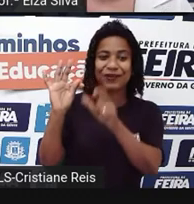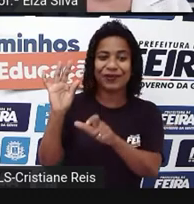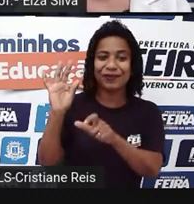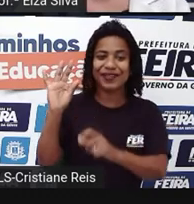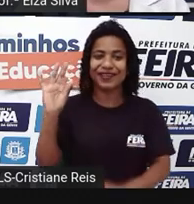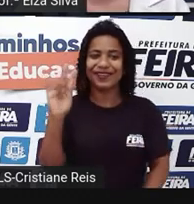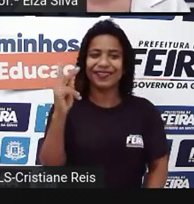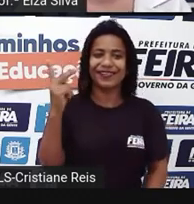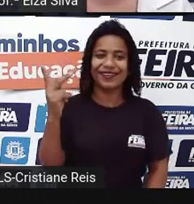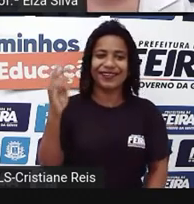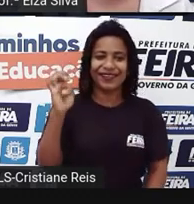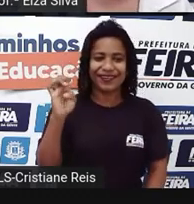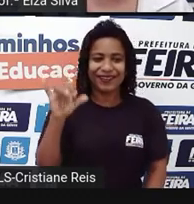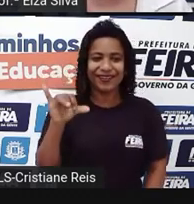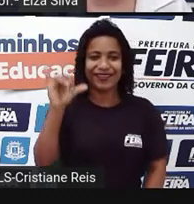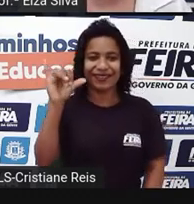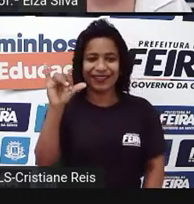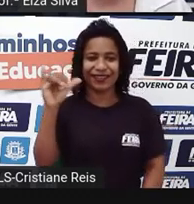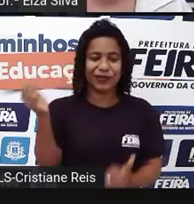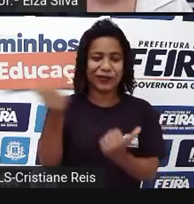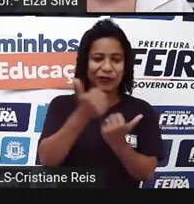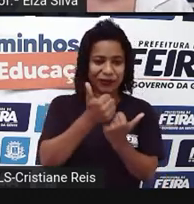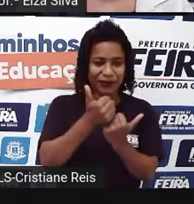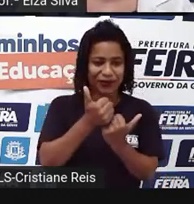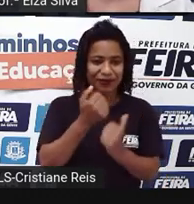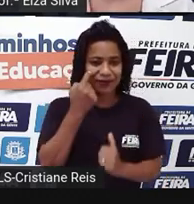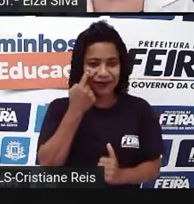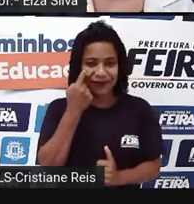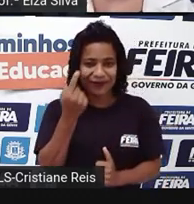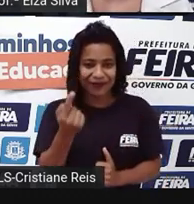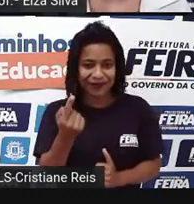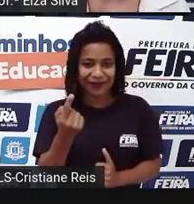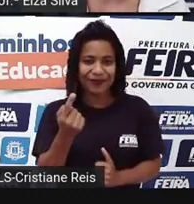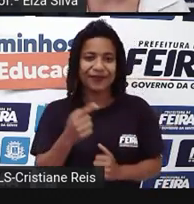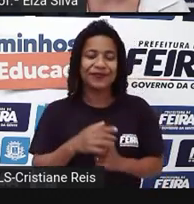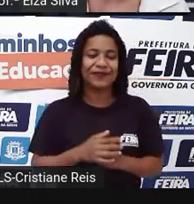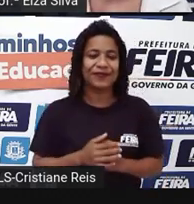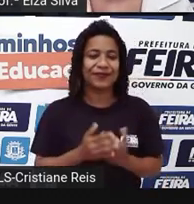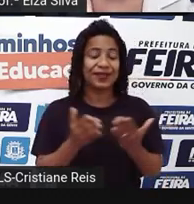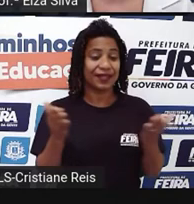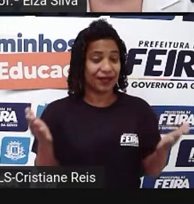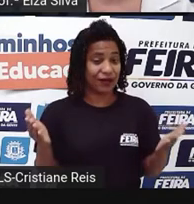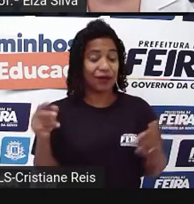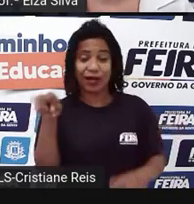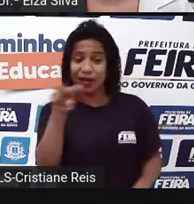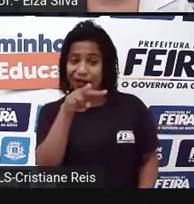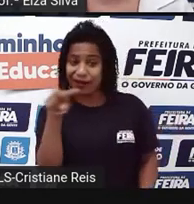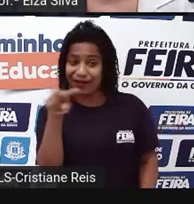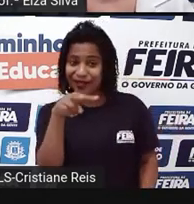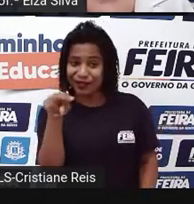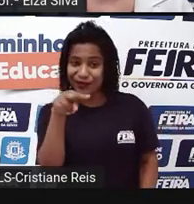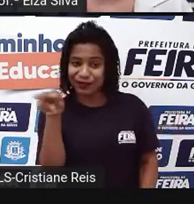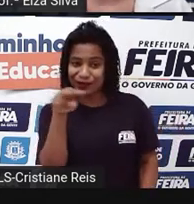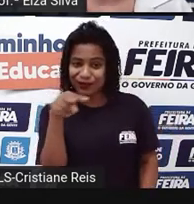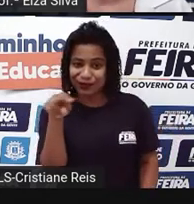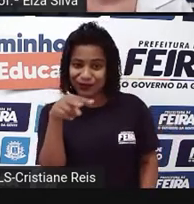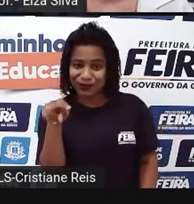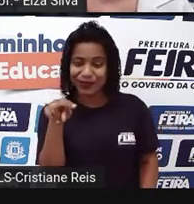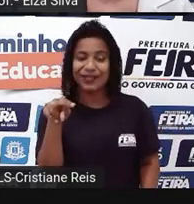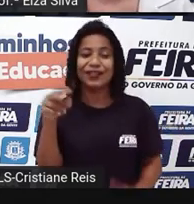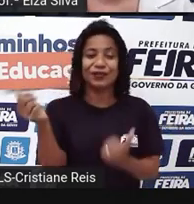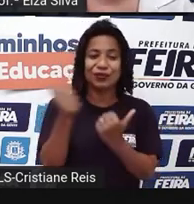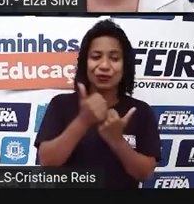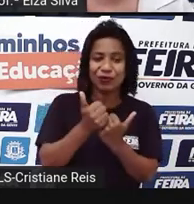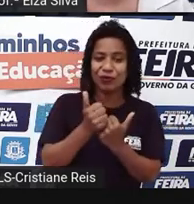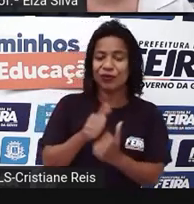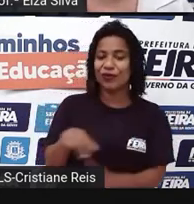pessoal para substituir os nomes. Beyoncé and Whitney Houston, eu substituo por they,